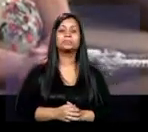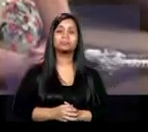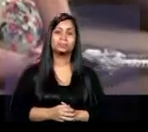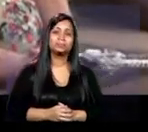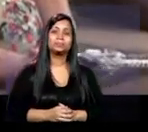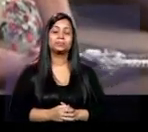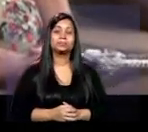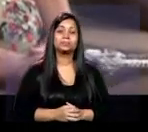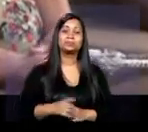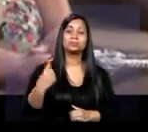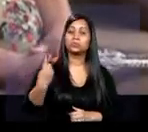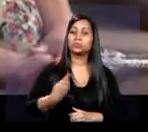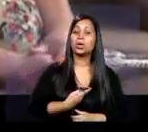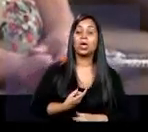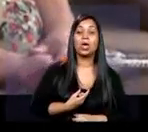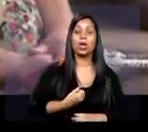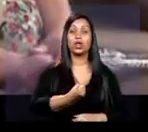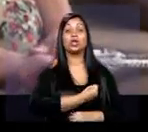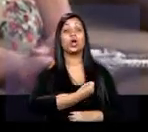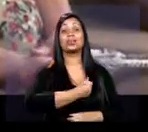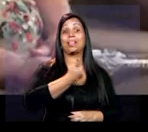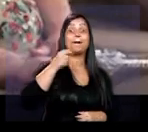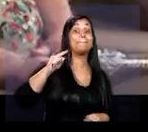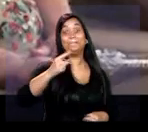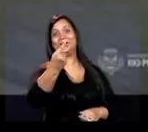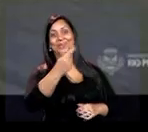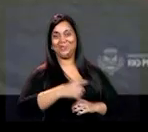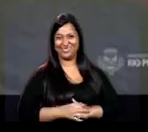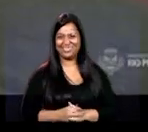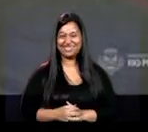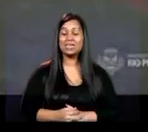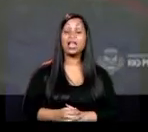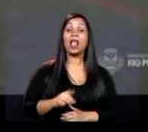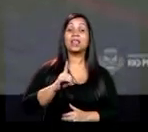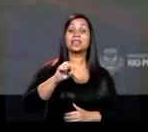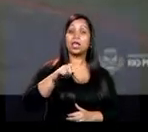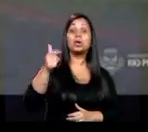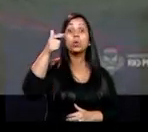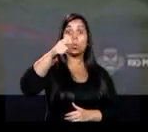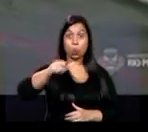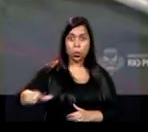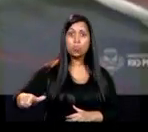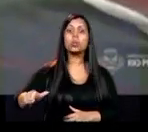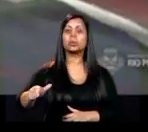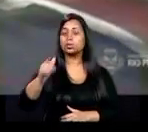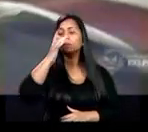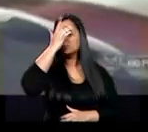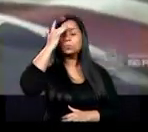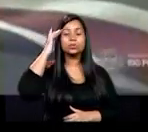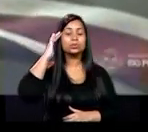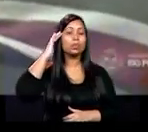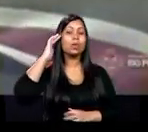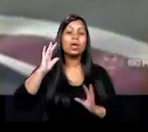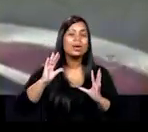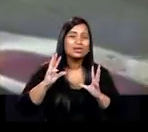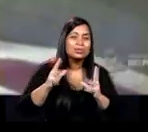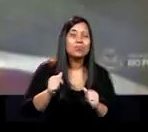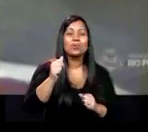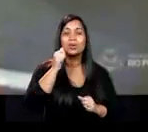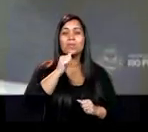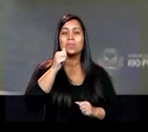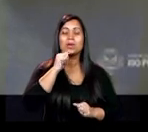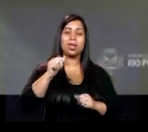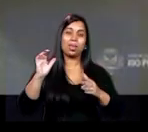Então, nossa, nota 1000. O Danilo é outro paciente do SAD que recebe todo o apoio